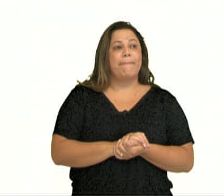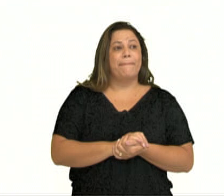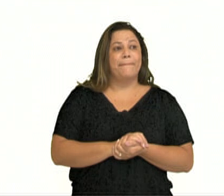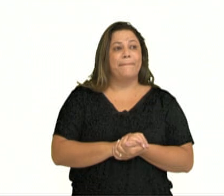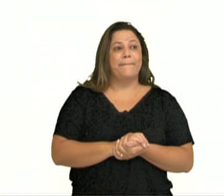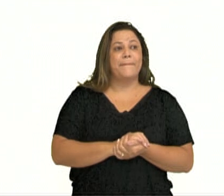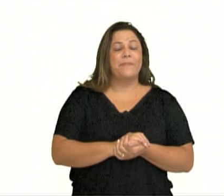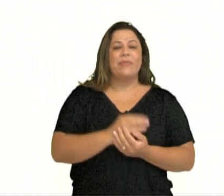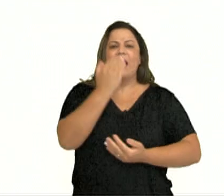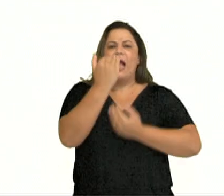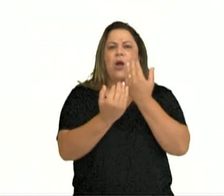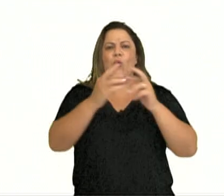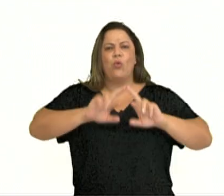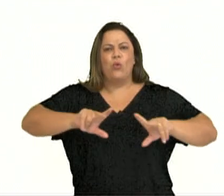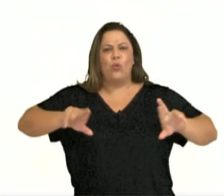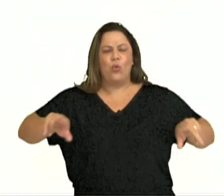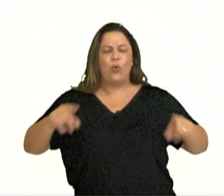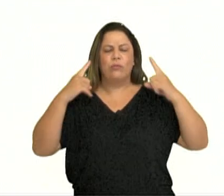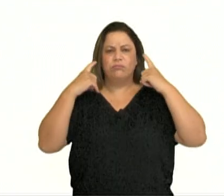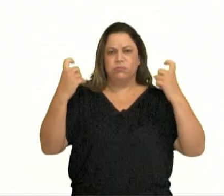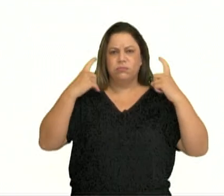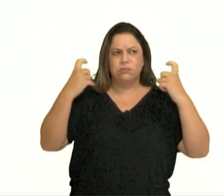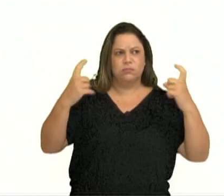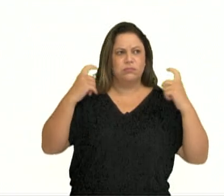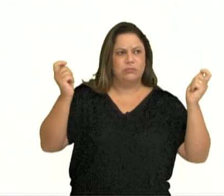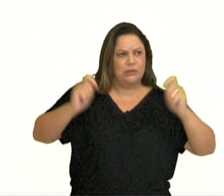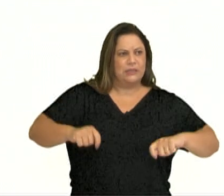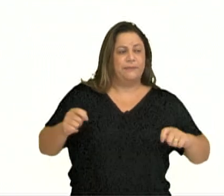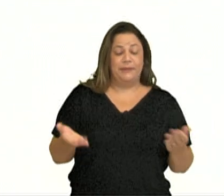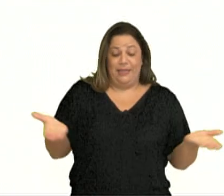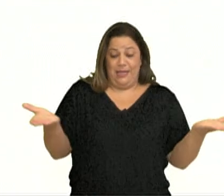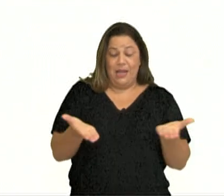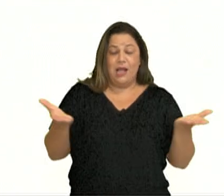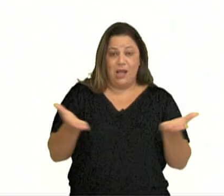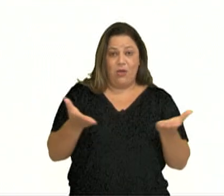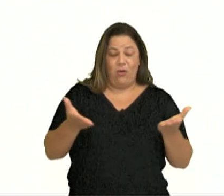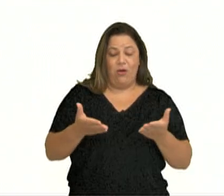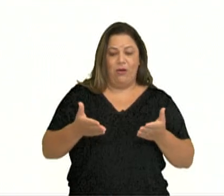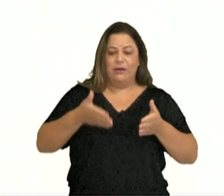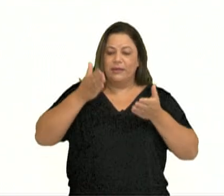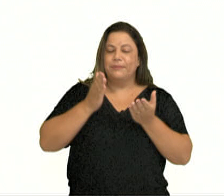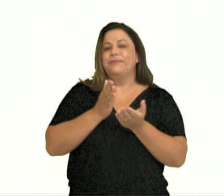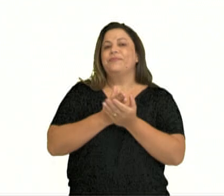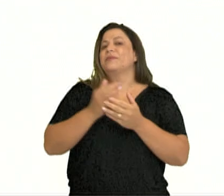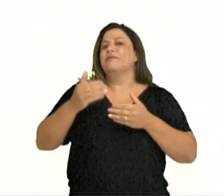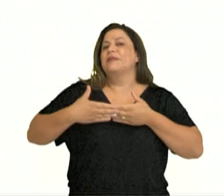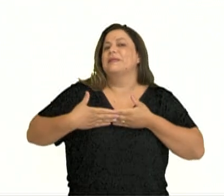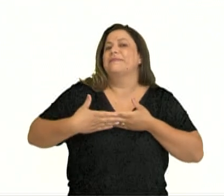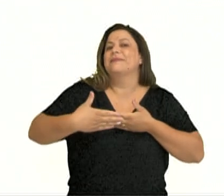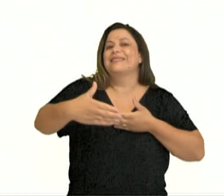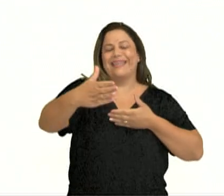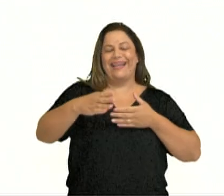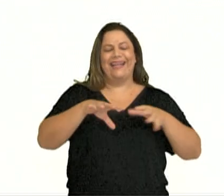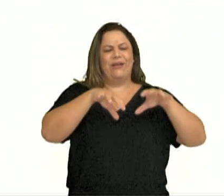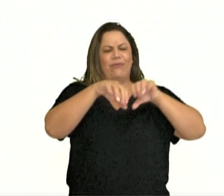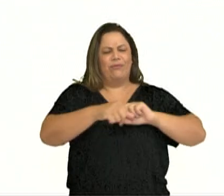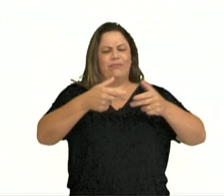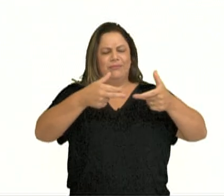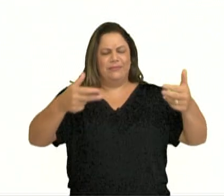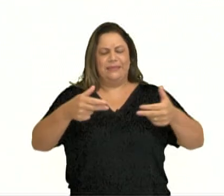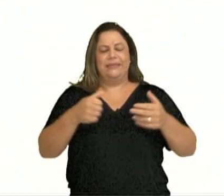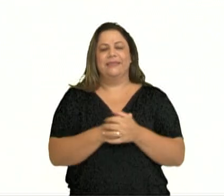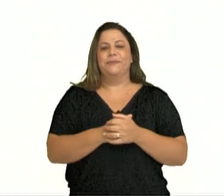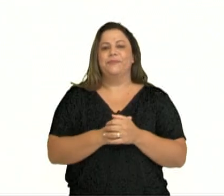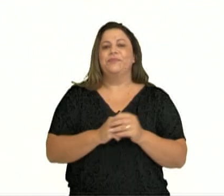A Orquestra Sinfônica ou Filarmônica atual segue a formação estabelecida no final do século